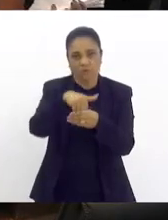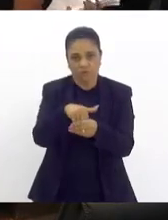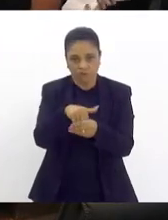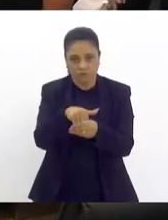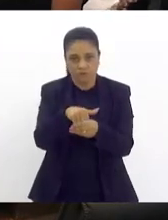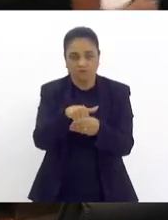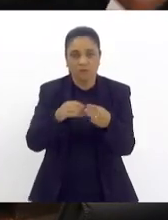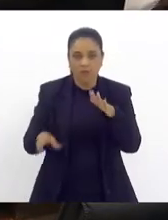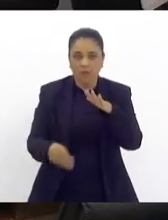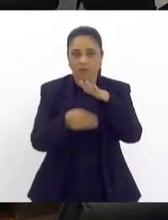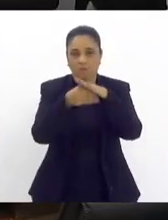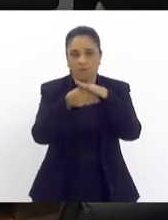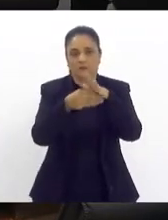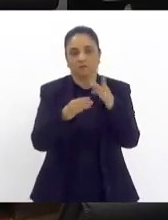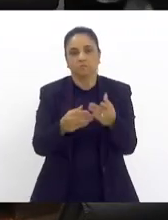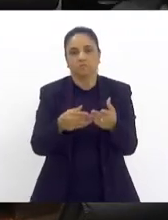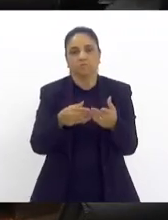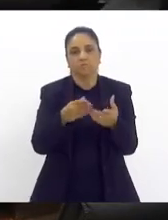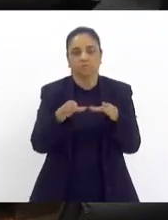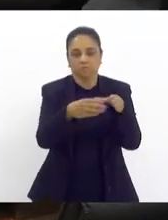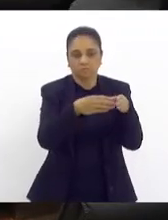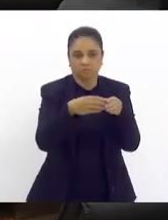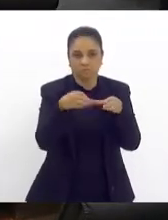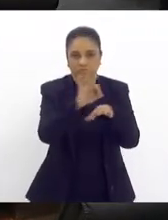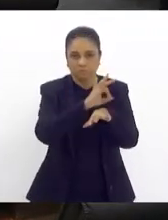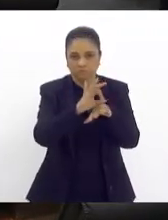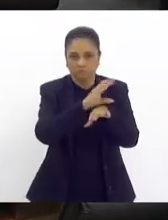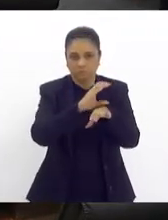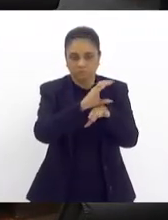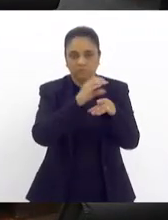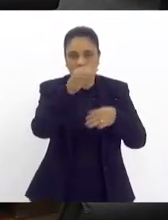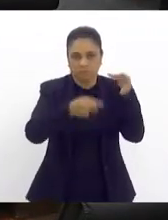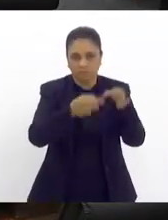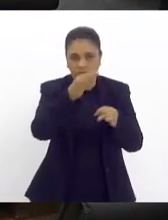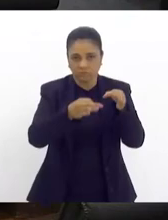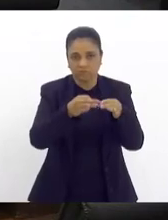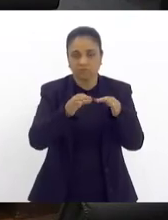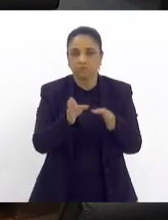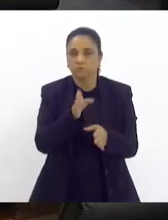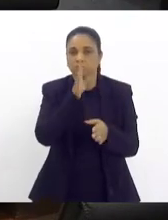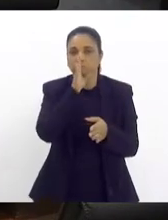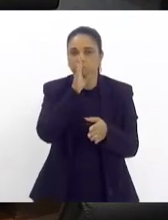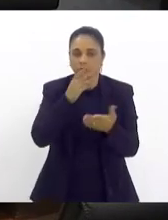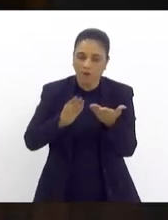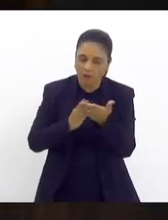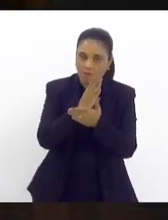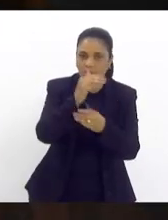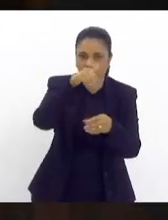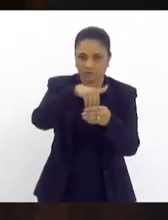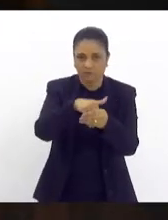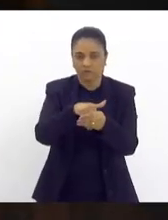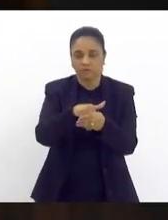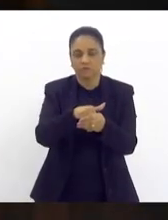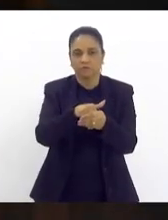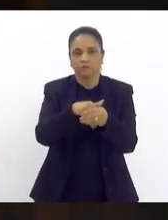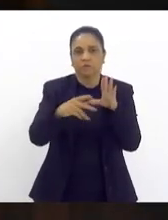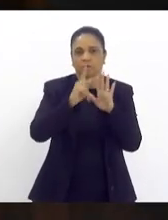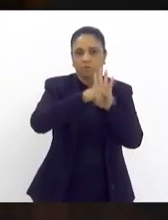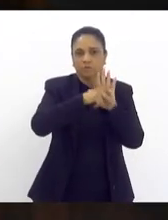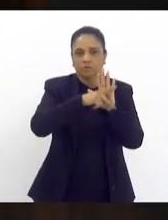a emenda da comissão de construção e justiça os senhores que a própria permanente como estão aprovado em votação